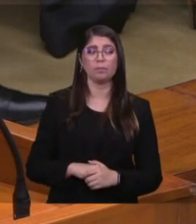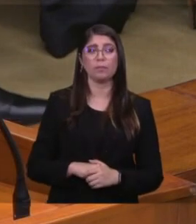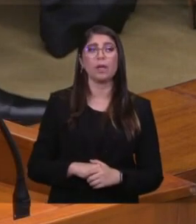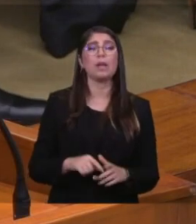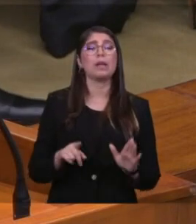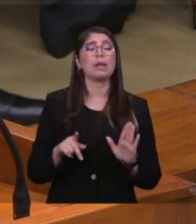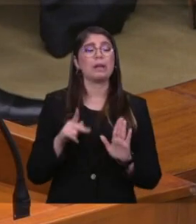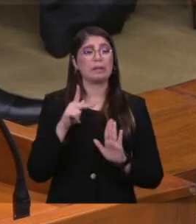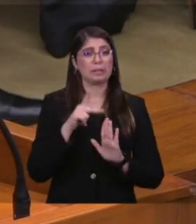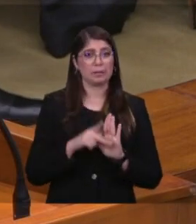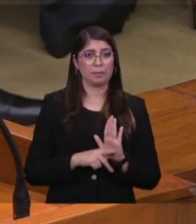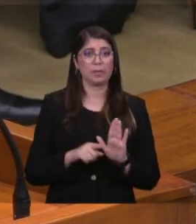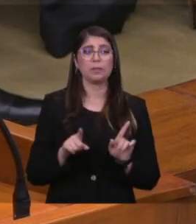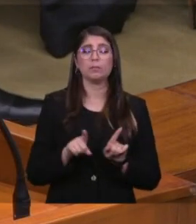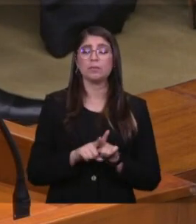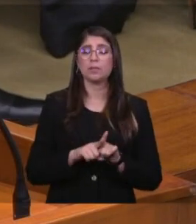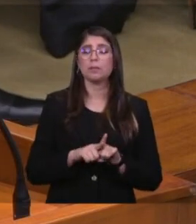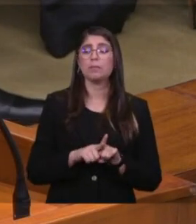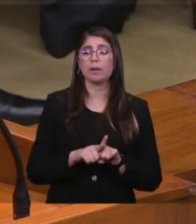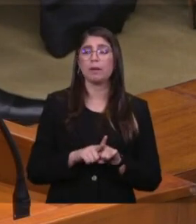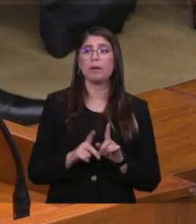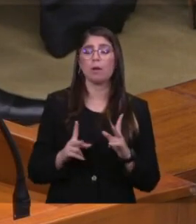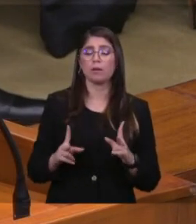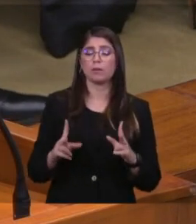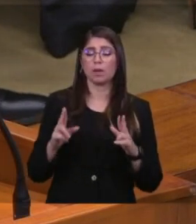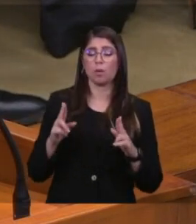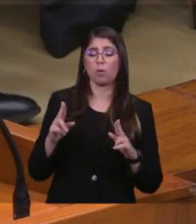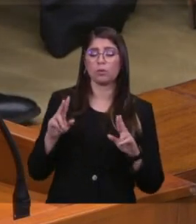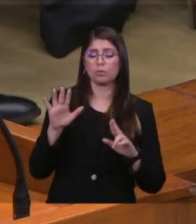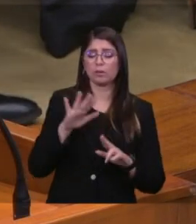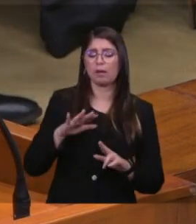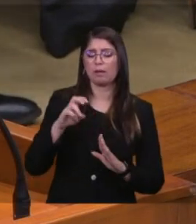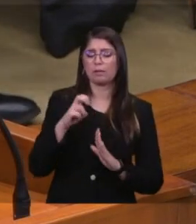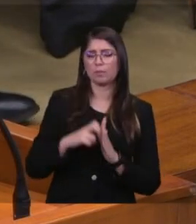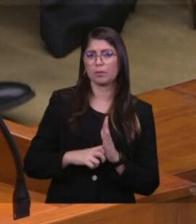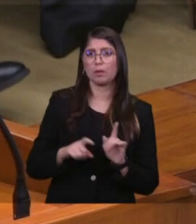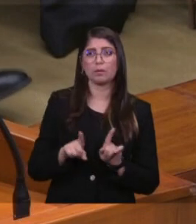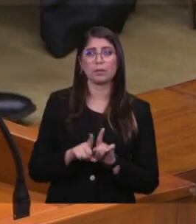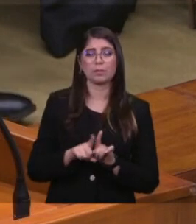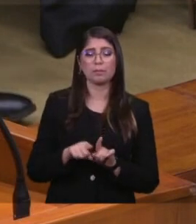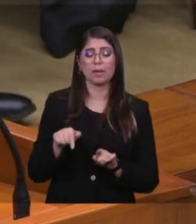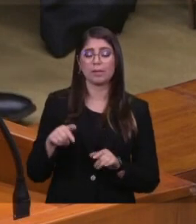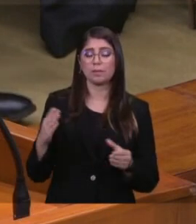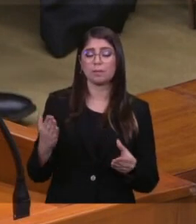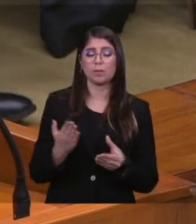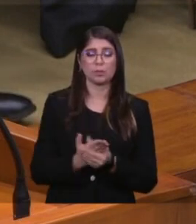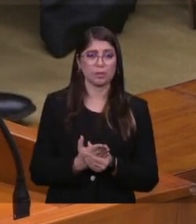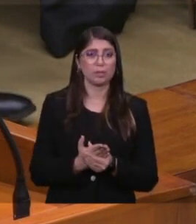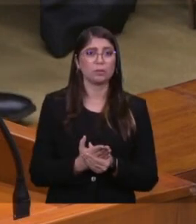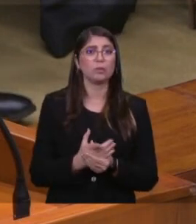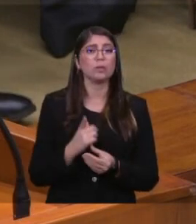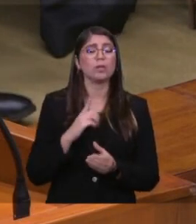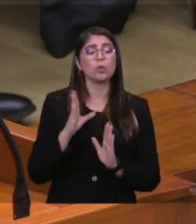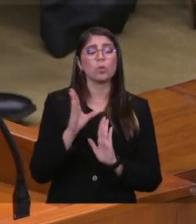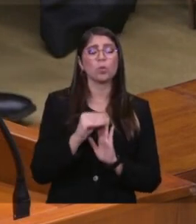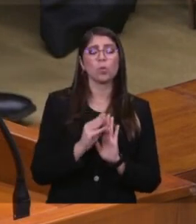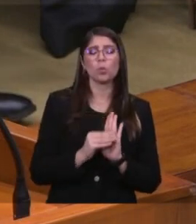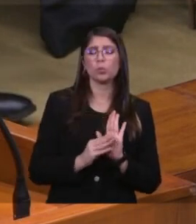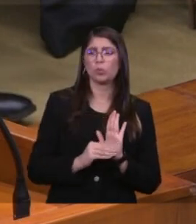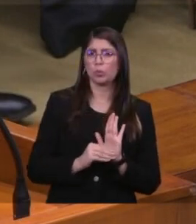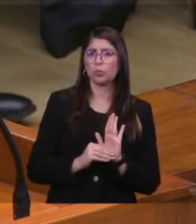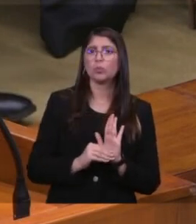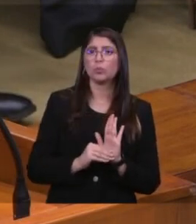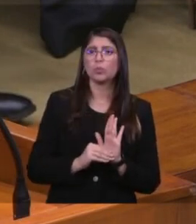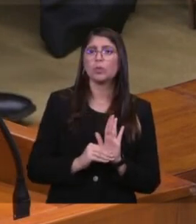em conta apenas esse aspecto, esse recorte tributário, mas também essa ação, me parece que ela tem um conteúdo, um sentido de